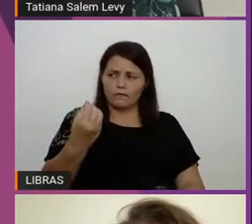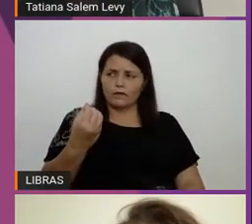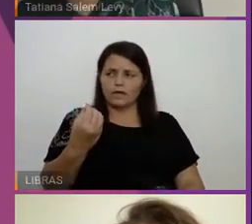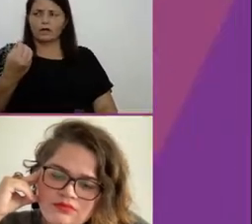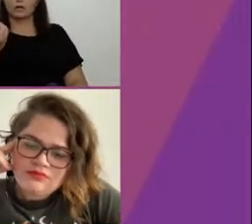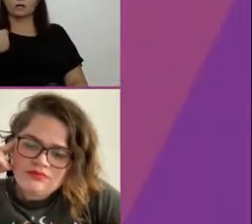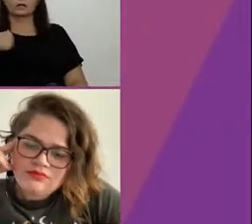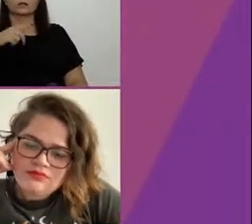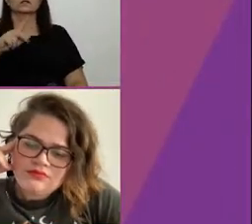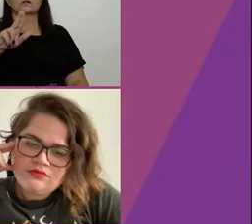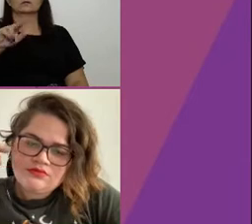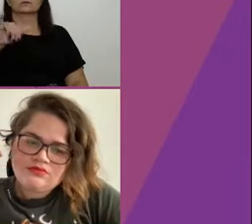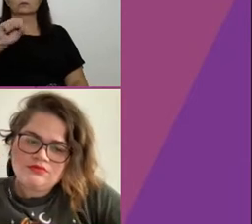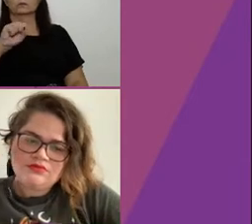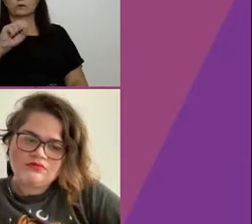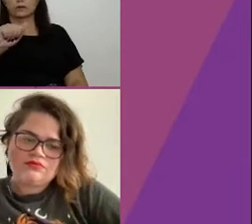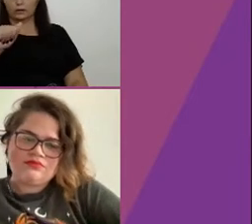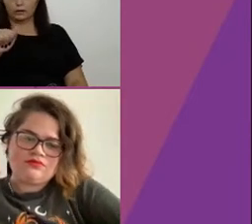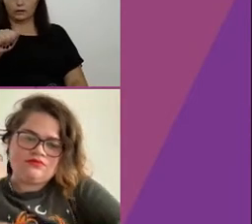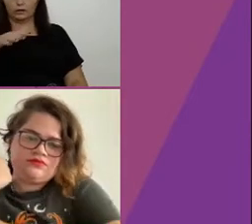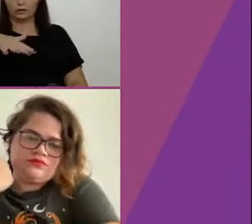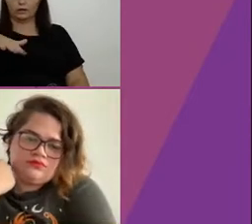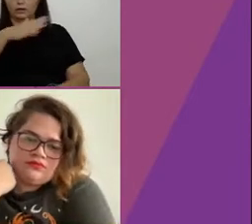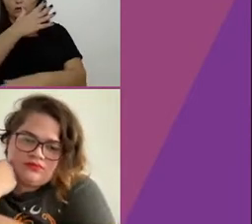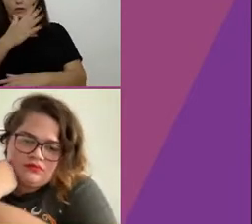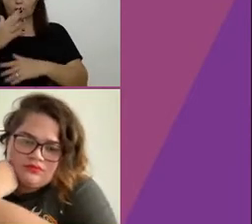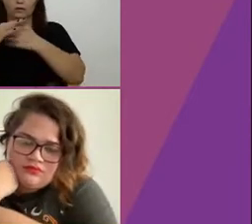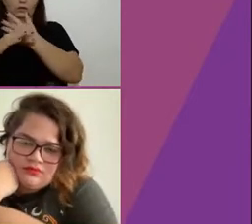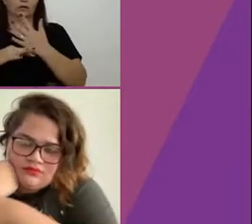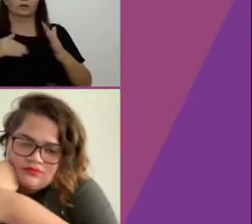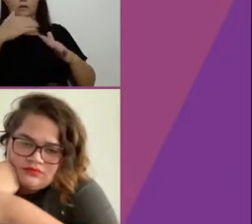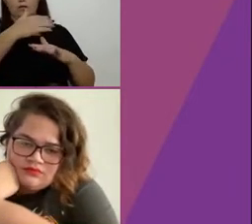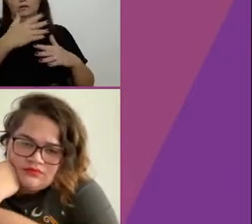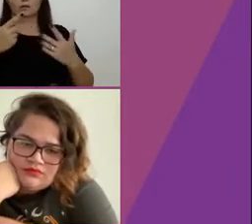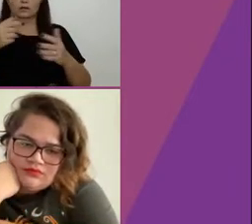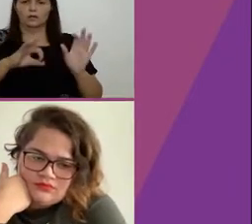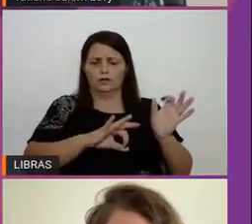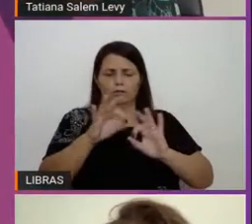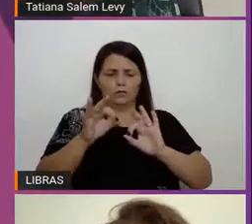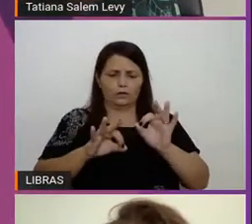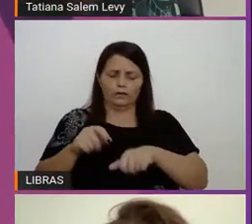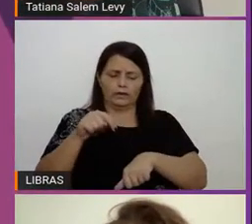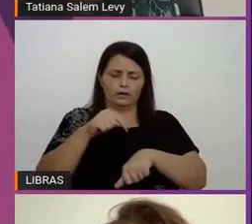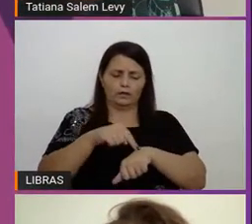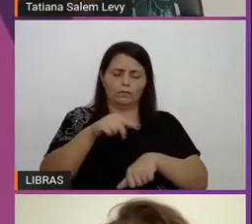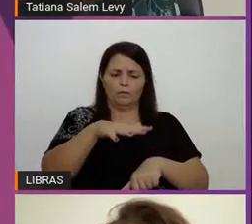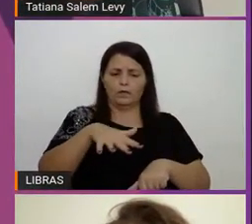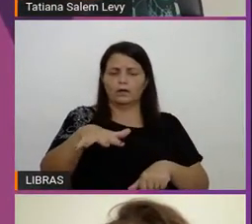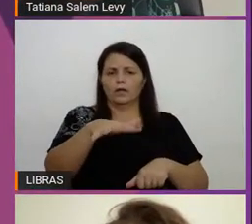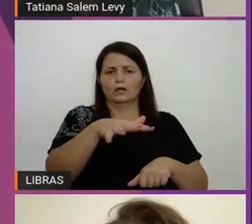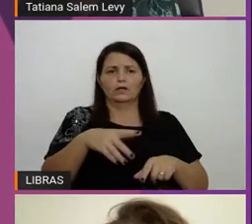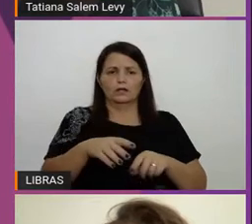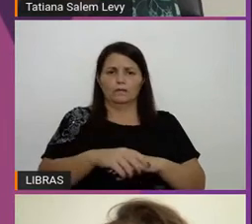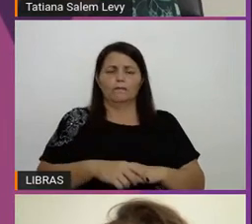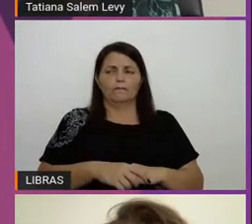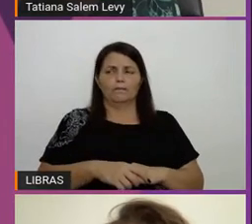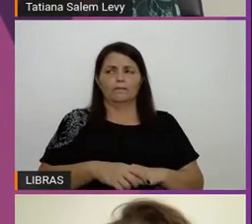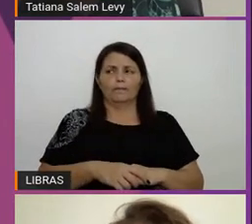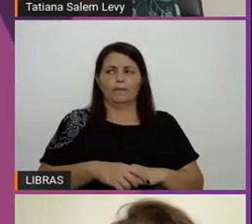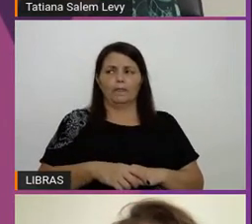o Wilson Instituto socioambiental programava naquele momento é